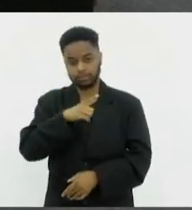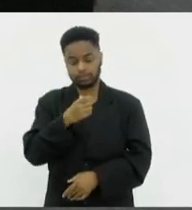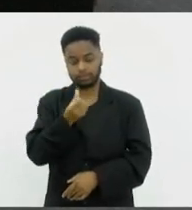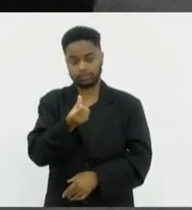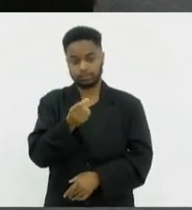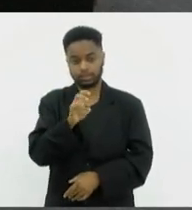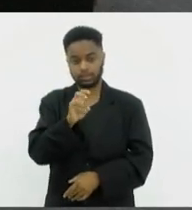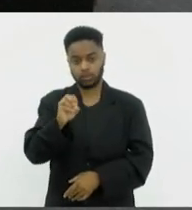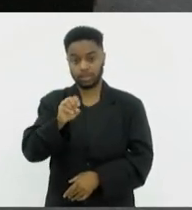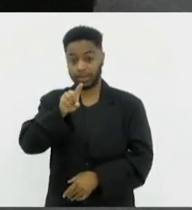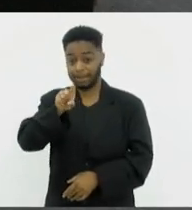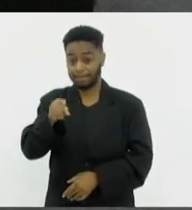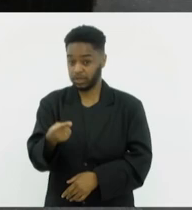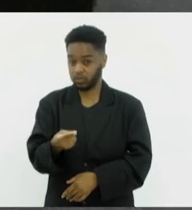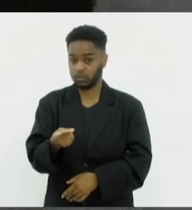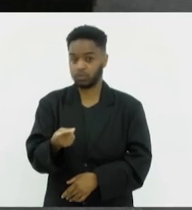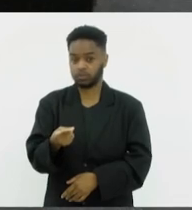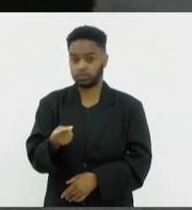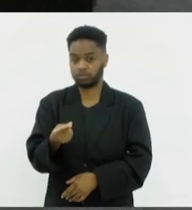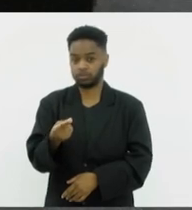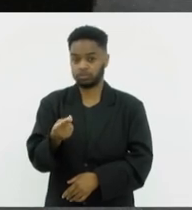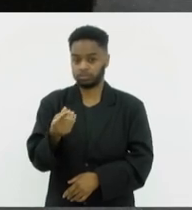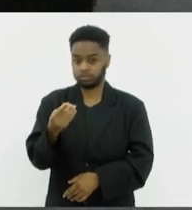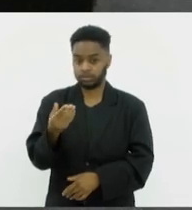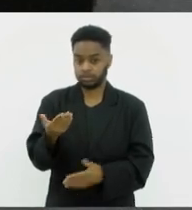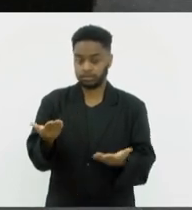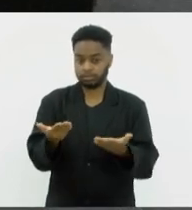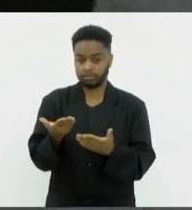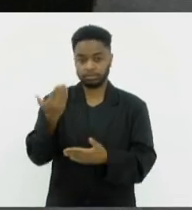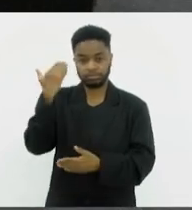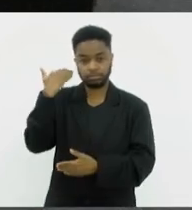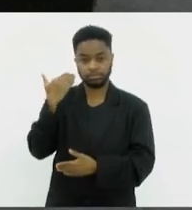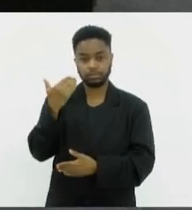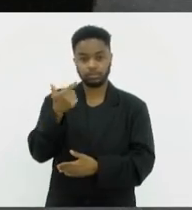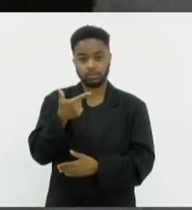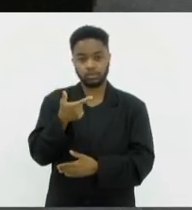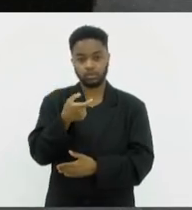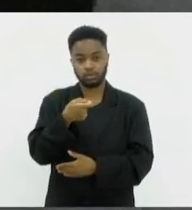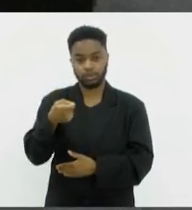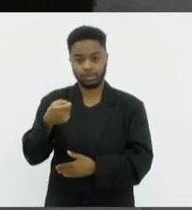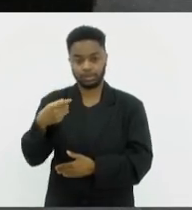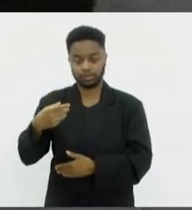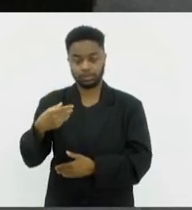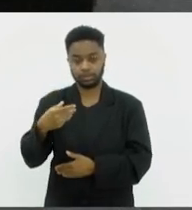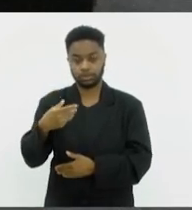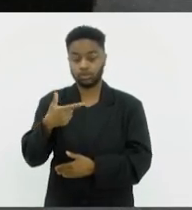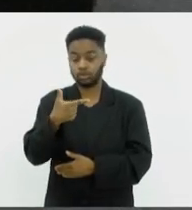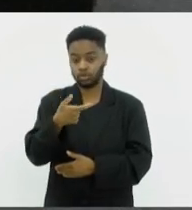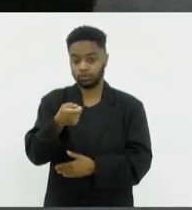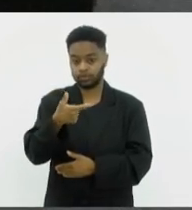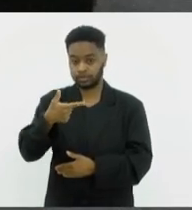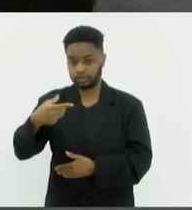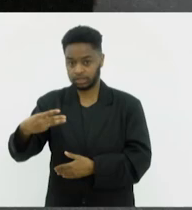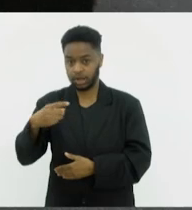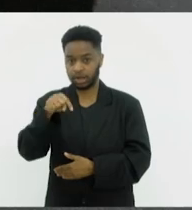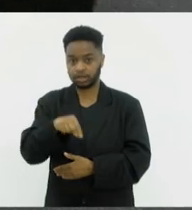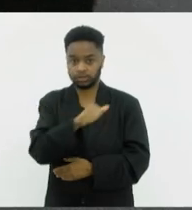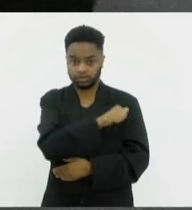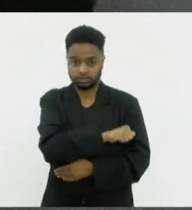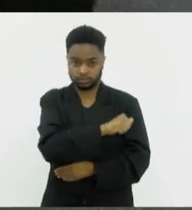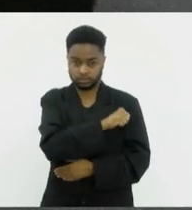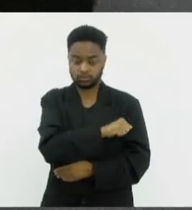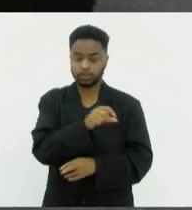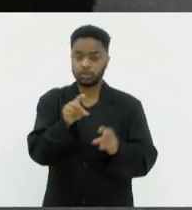650 mil previstos para 2003, aqui no Rio de Janeiro, para 2023, aqui no Rio de Janeiro,